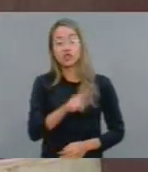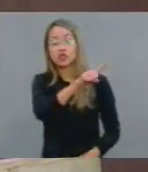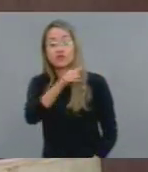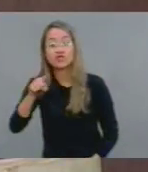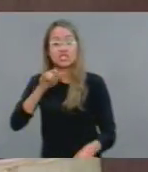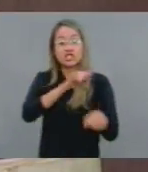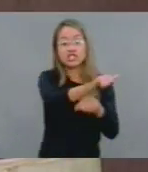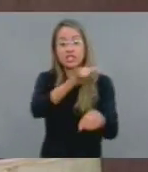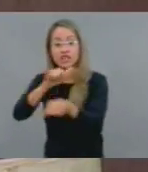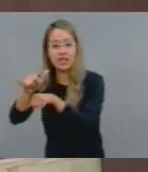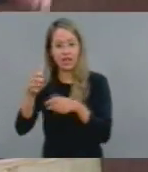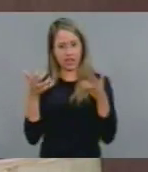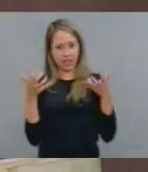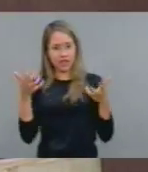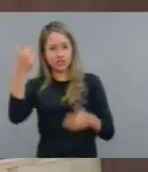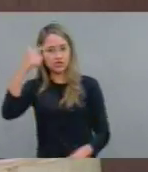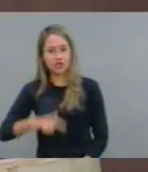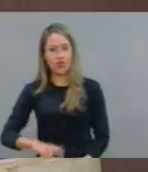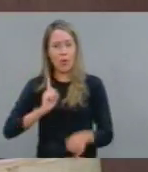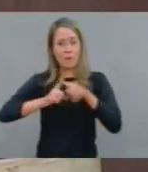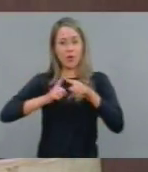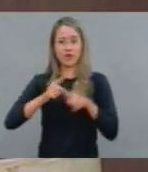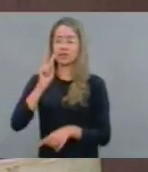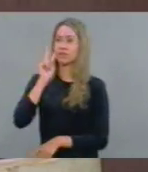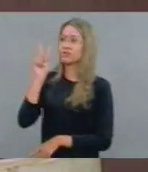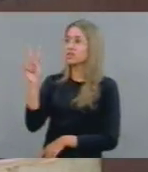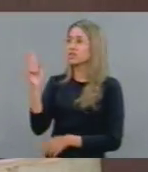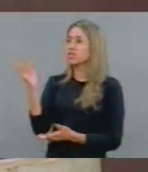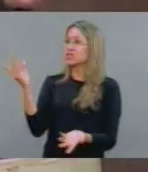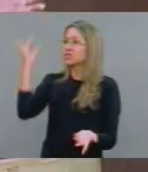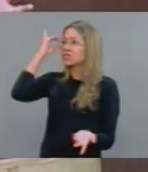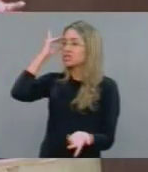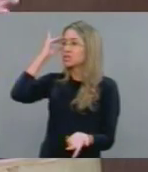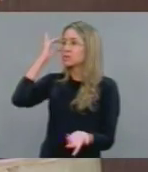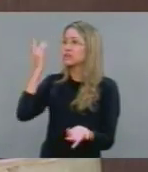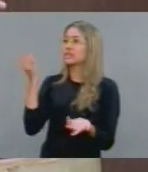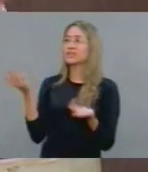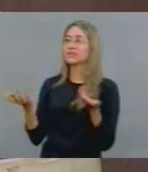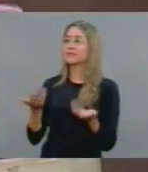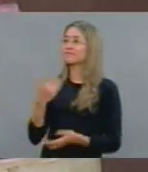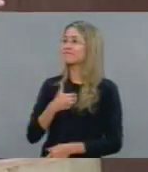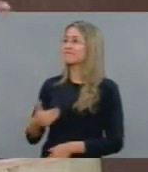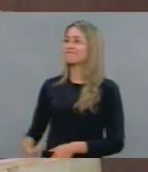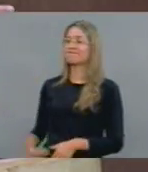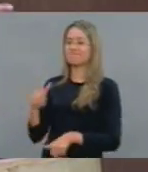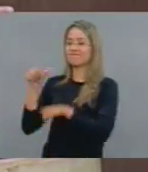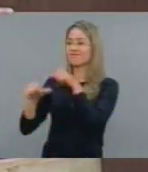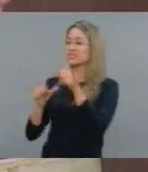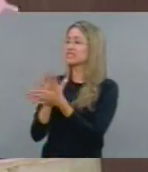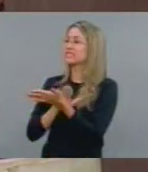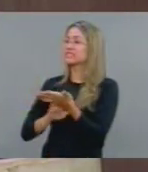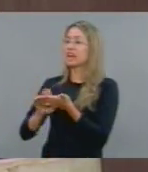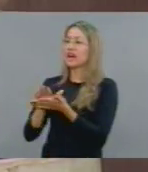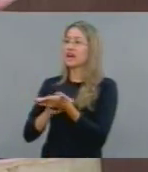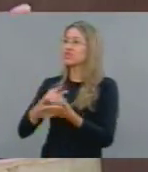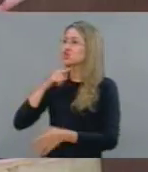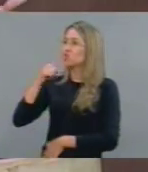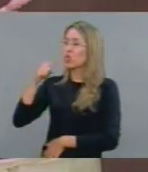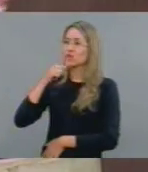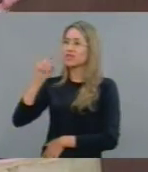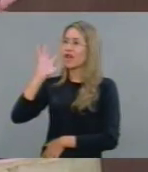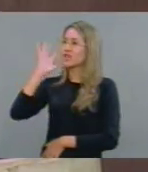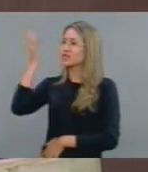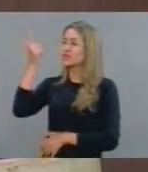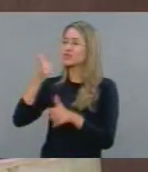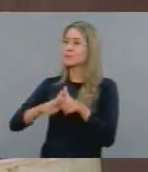Brasil vive um pesadelo, porque ele olha por um lado, hoje tem um governo que não tem legitimidade popular, que não tem habilidade